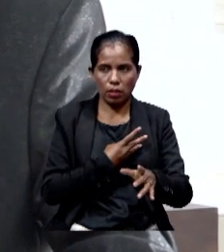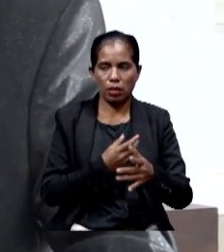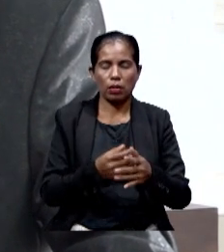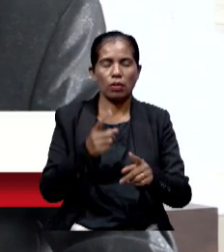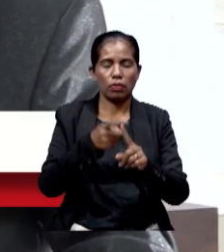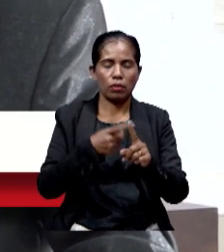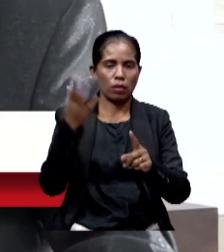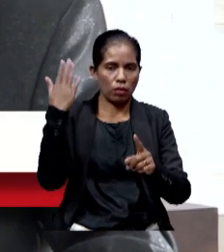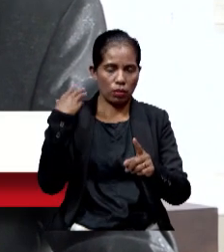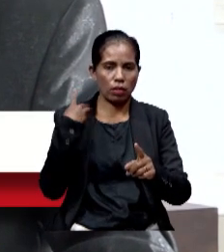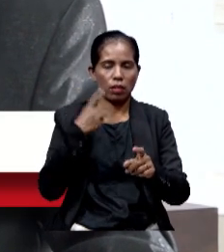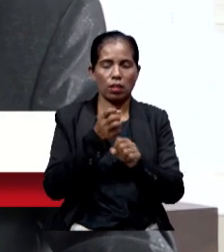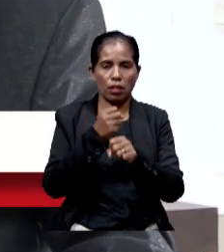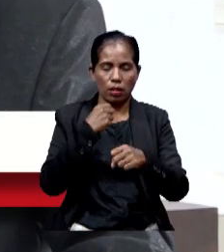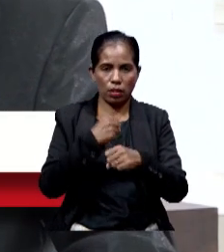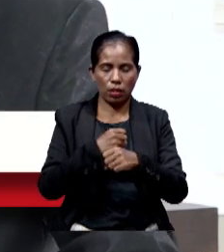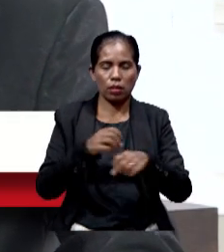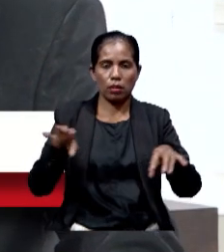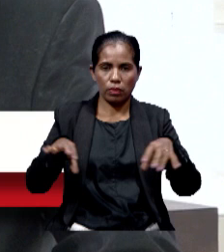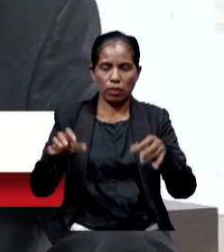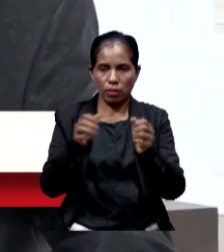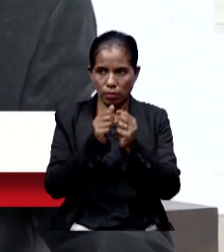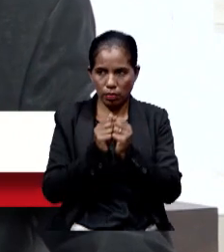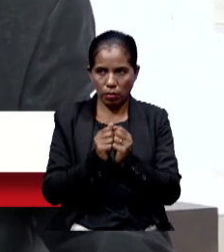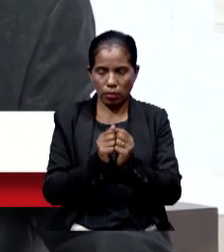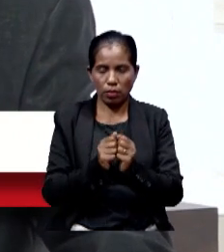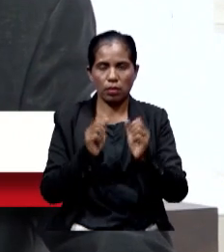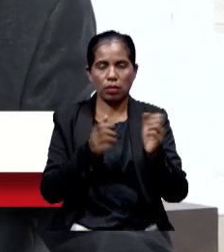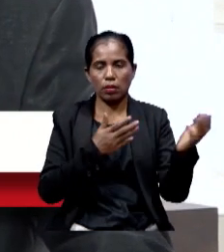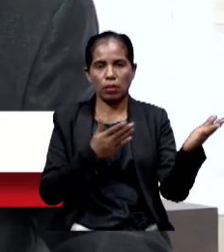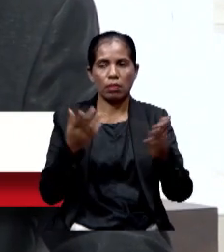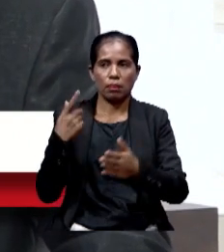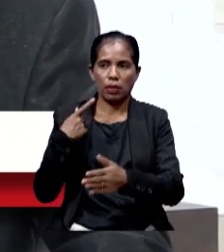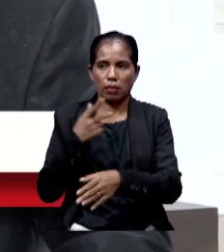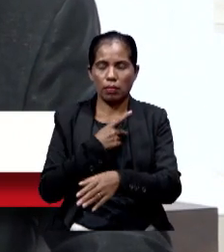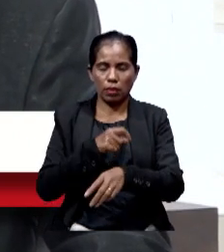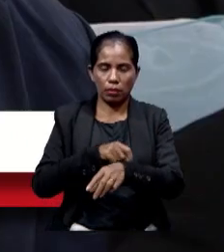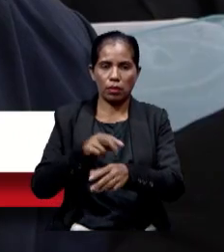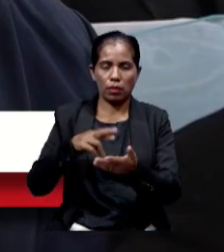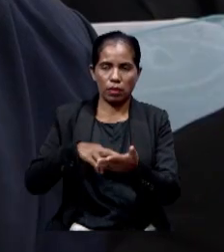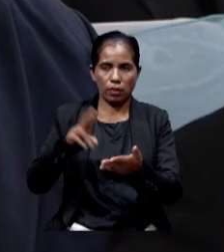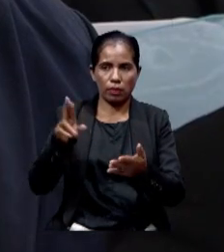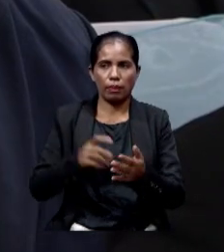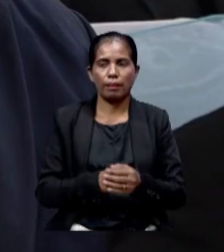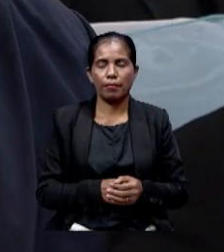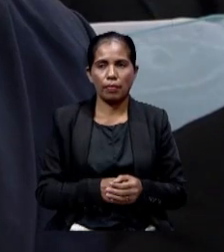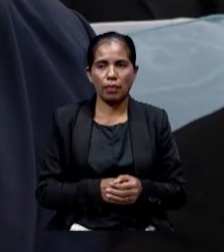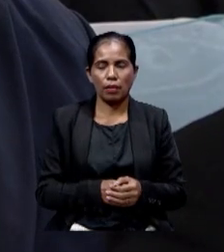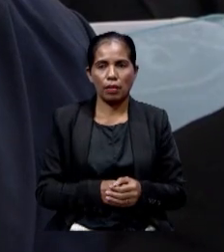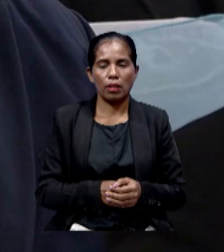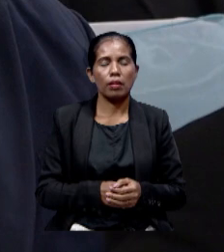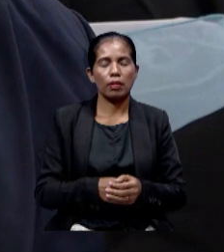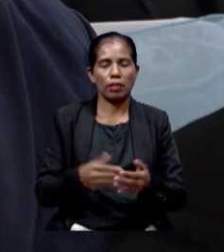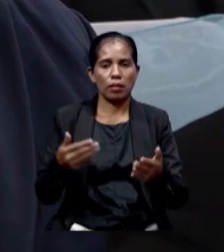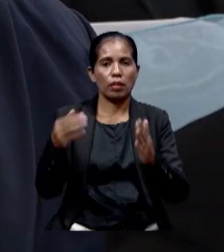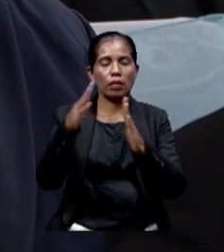finalizar o meu memorandum, mas a cor do nosso parlamento está ratificado. Diplomato Nova Zelândia e Timor-Leste,